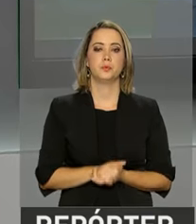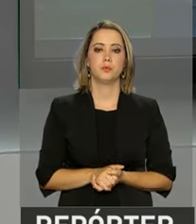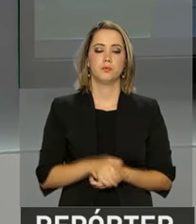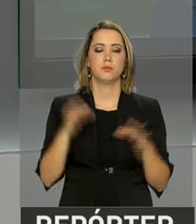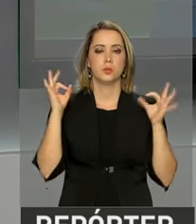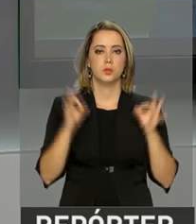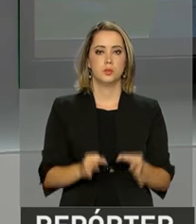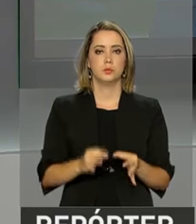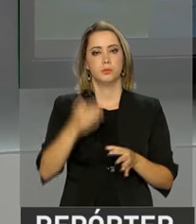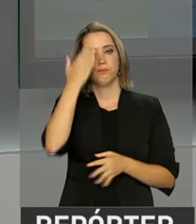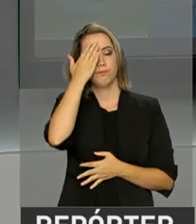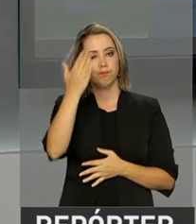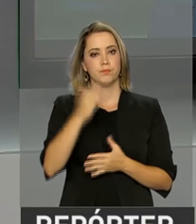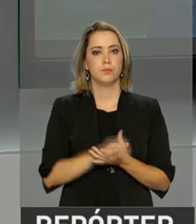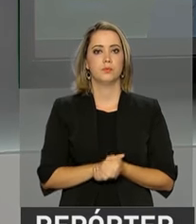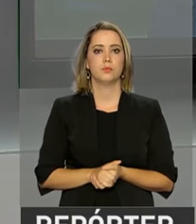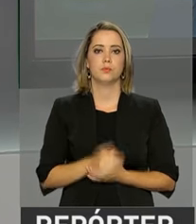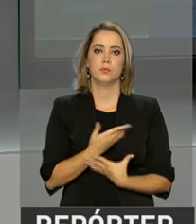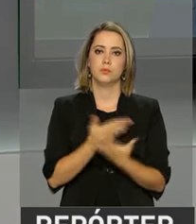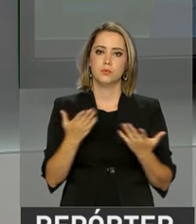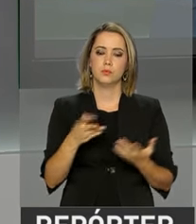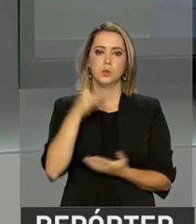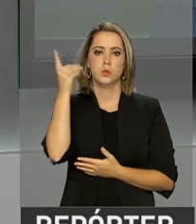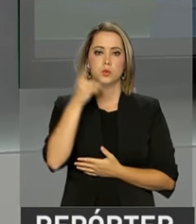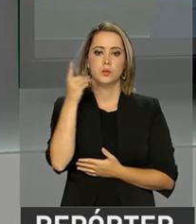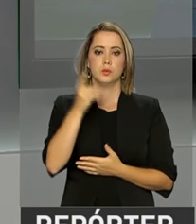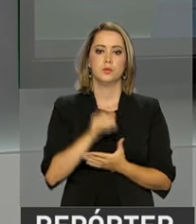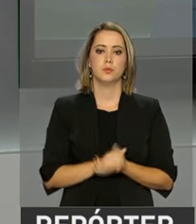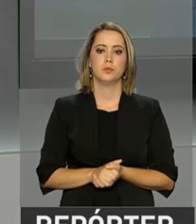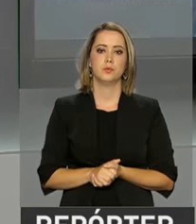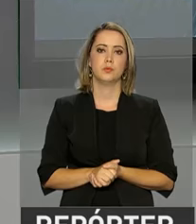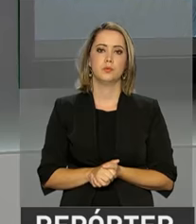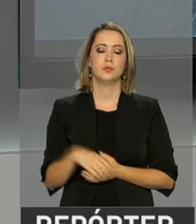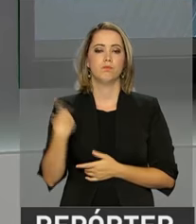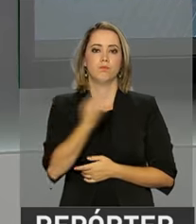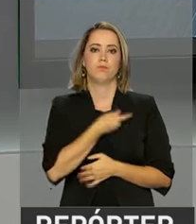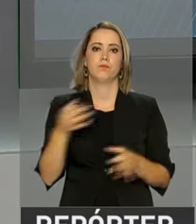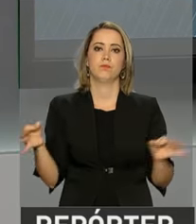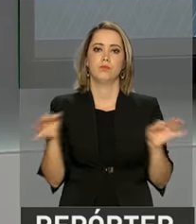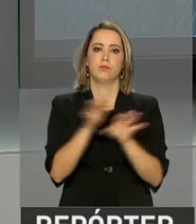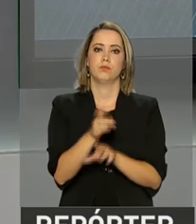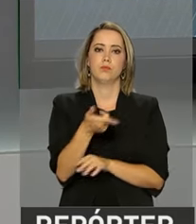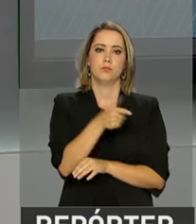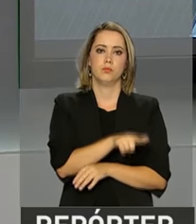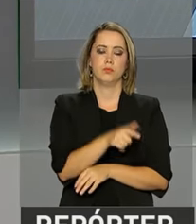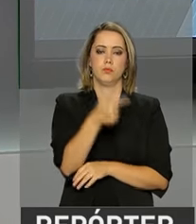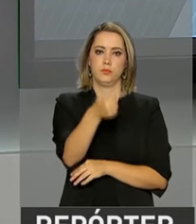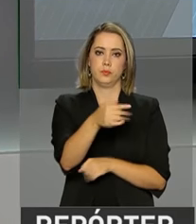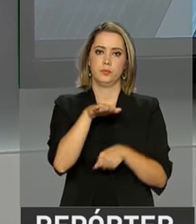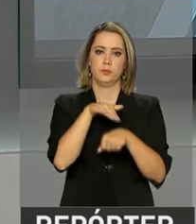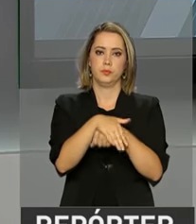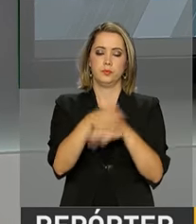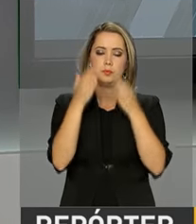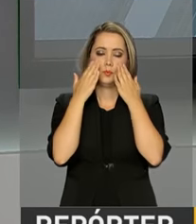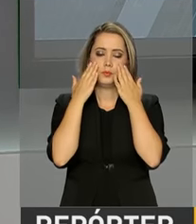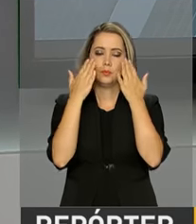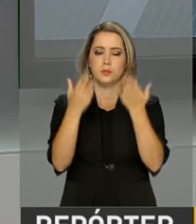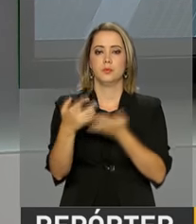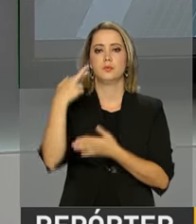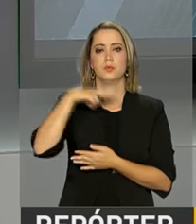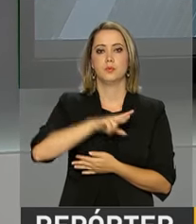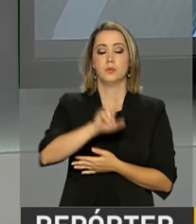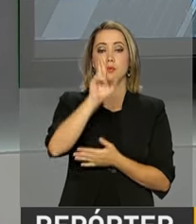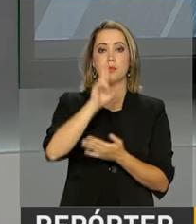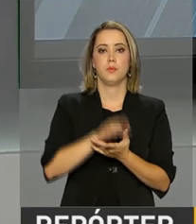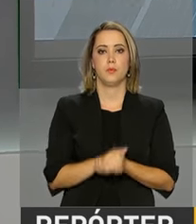Tá certo, Paulo. Muito obrigado a você e ao deputado Darcísio Perondi. Nós ficamos por aqui e voltamos às 7 da noite na próxima